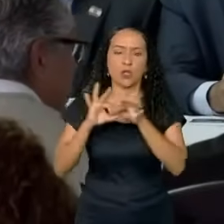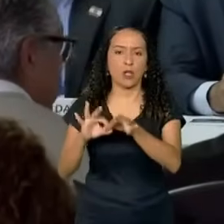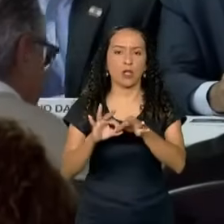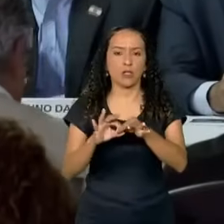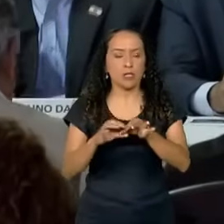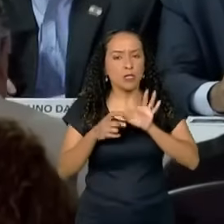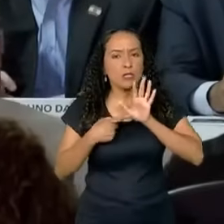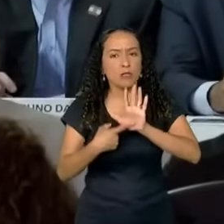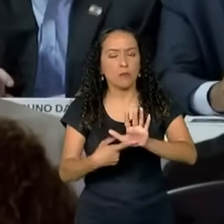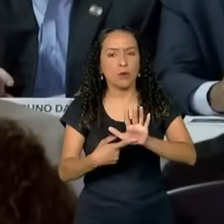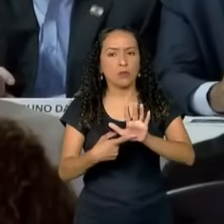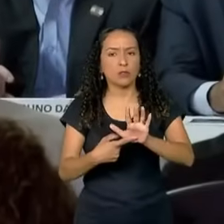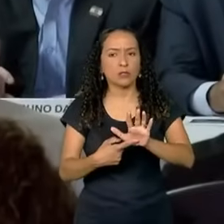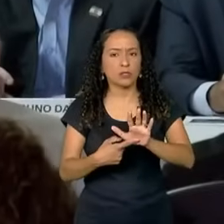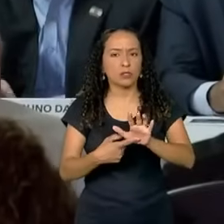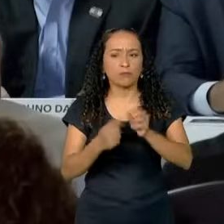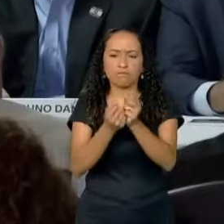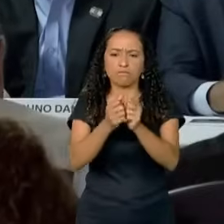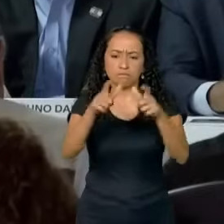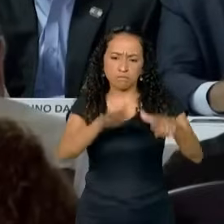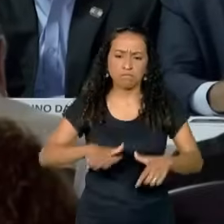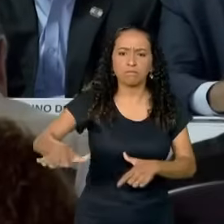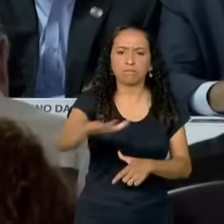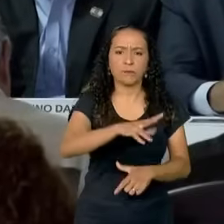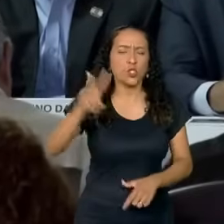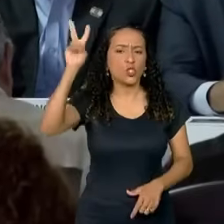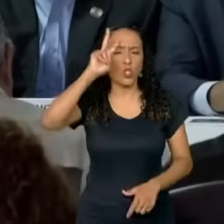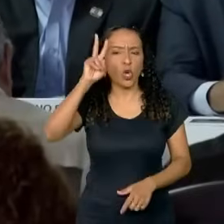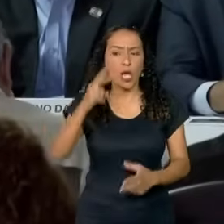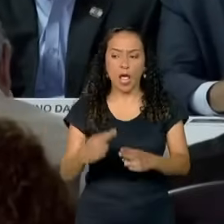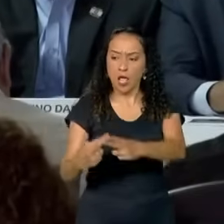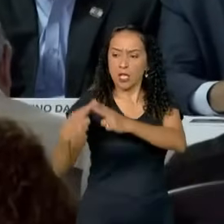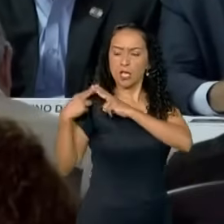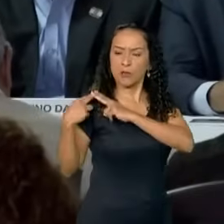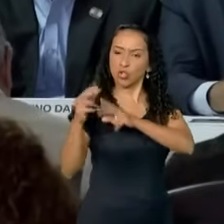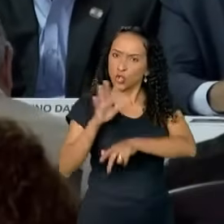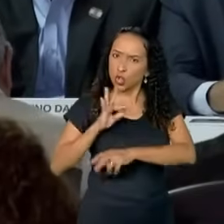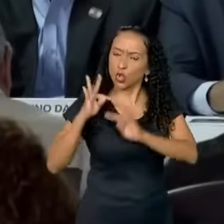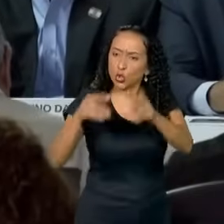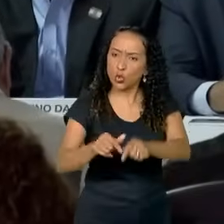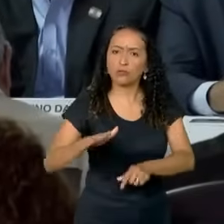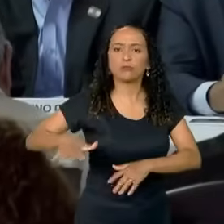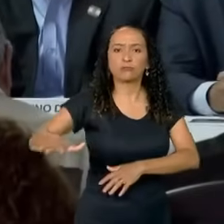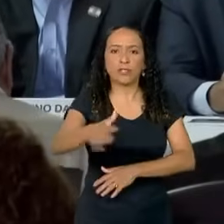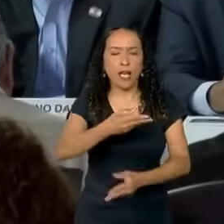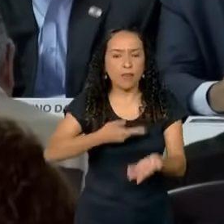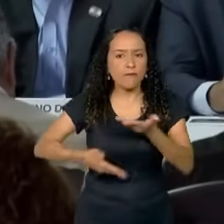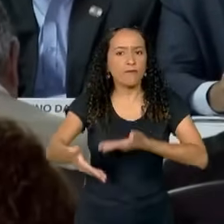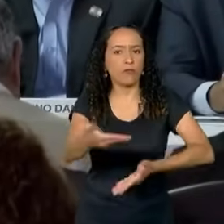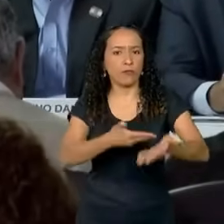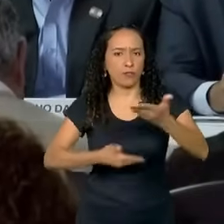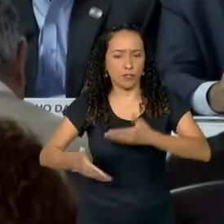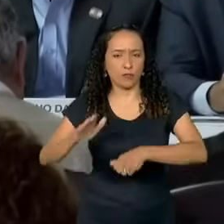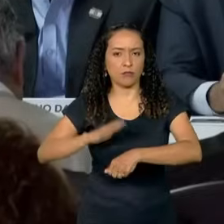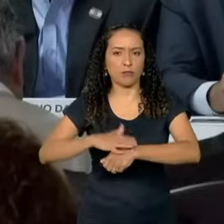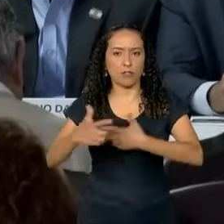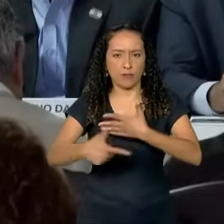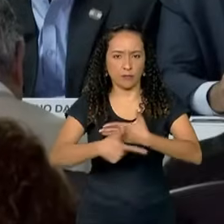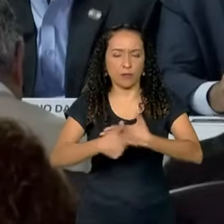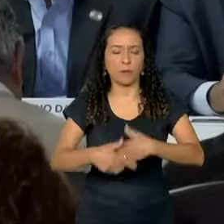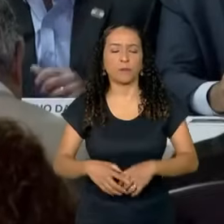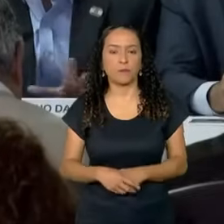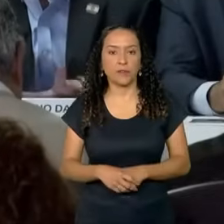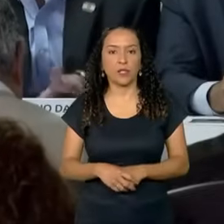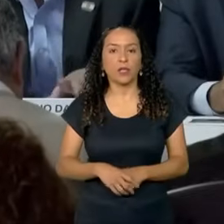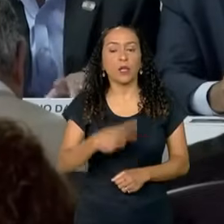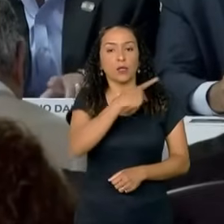a dimensão histórica desse momento e a responsabilidade de todos que estão envolvidos nessa missão. Nosso presidente